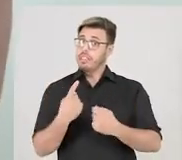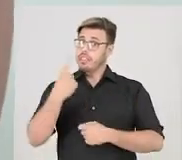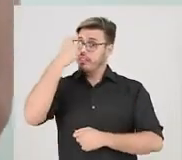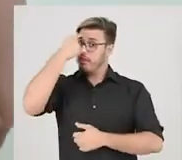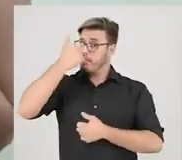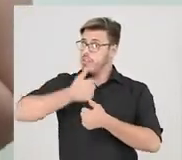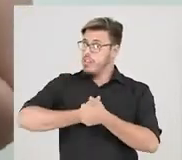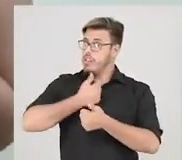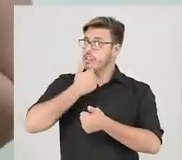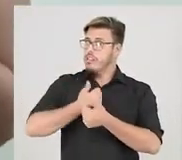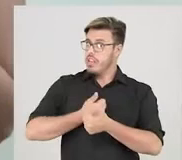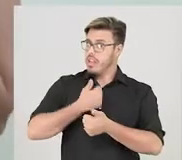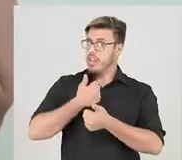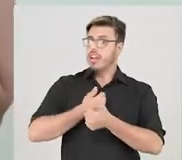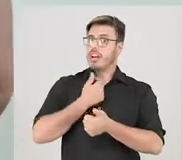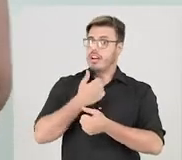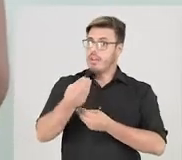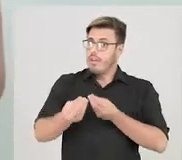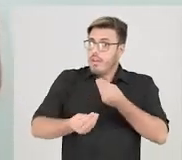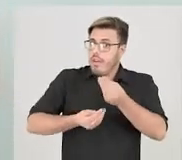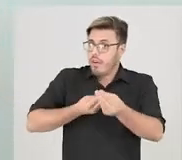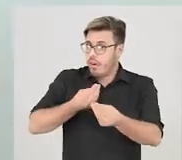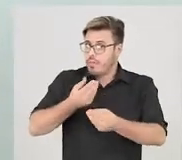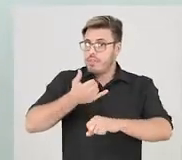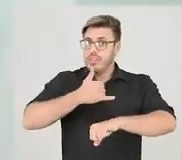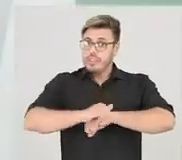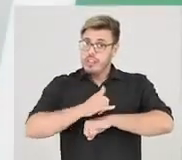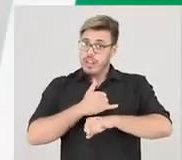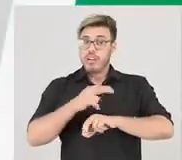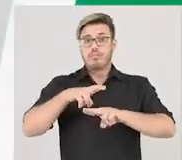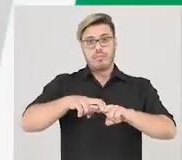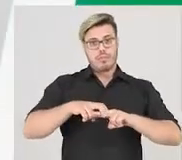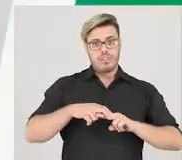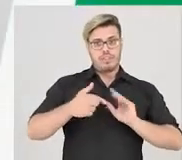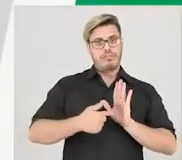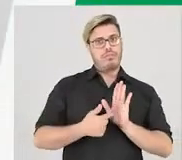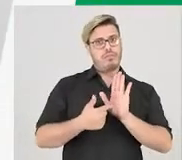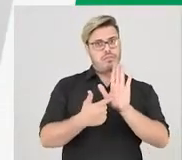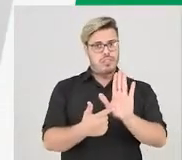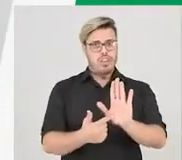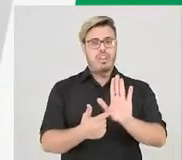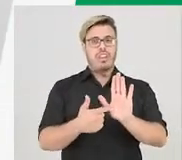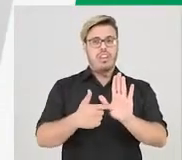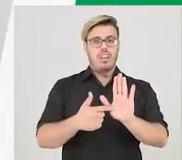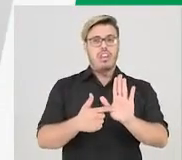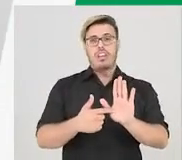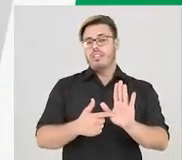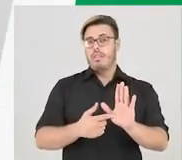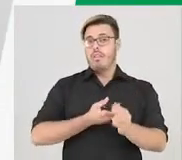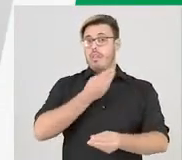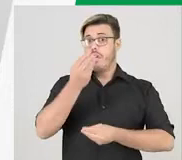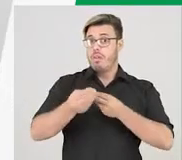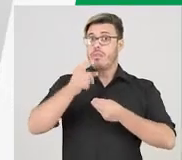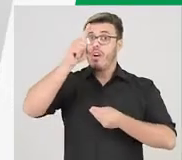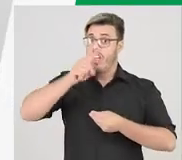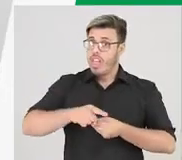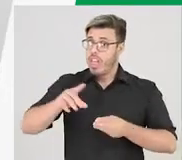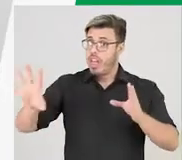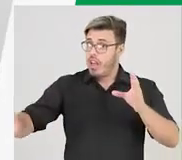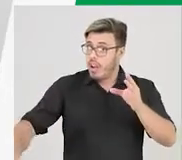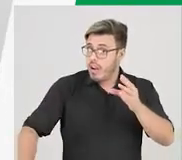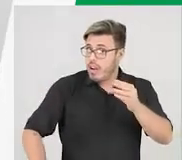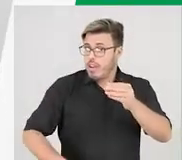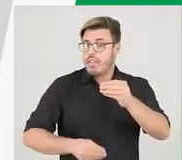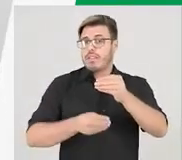isso eu coloquei essa imagem. Nós devemos complementar essas ações. Nós devemos contemplar